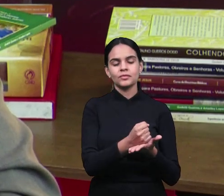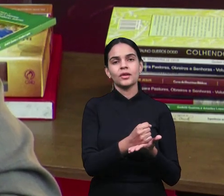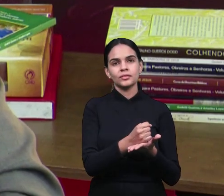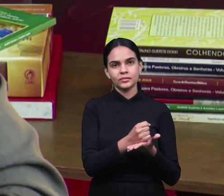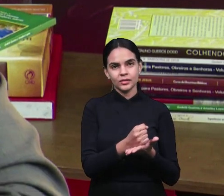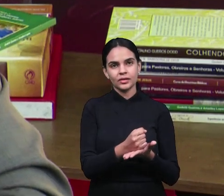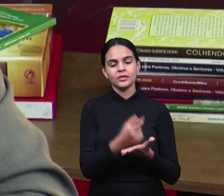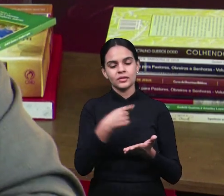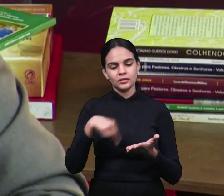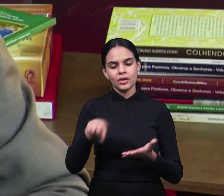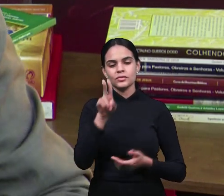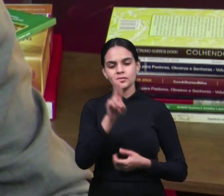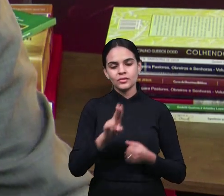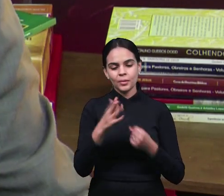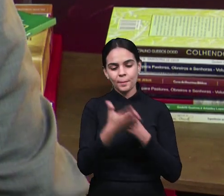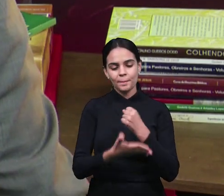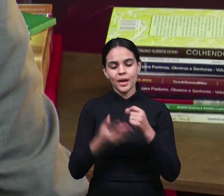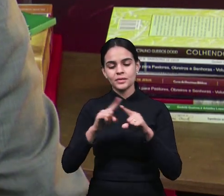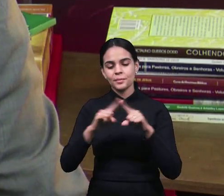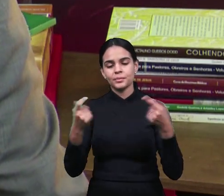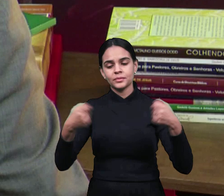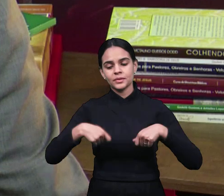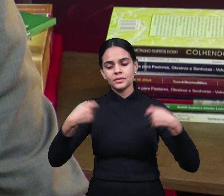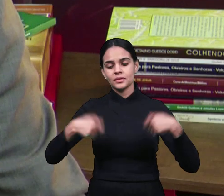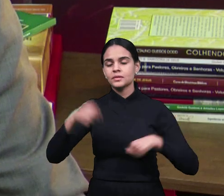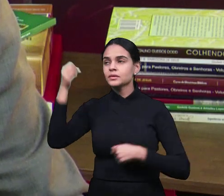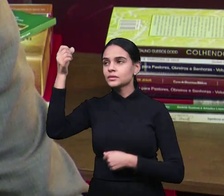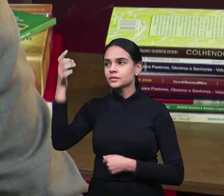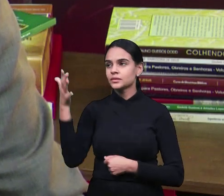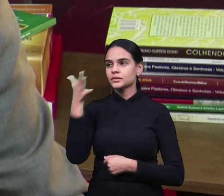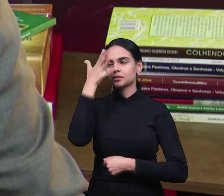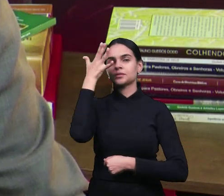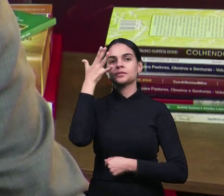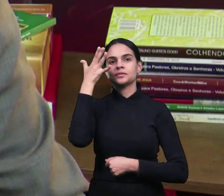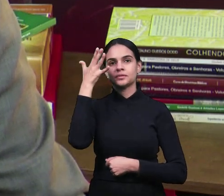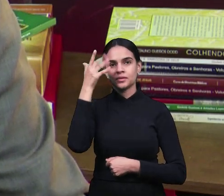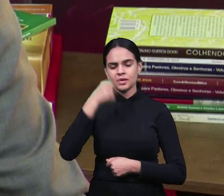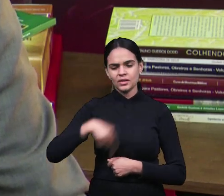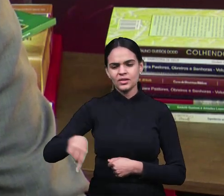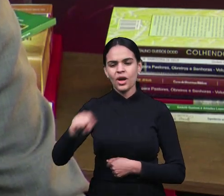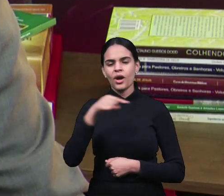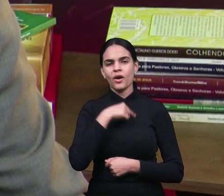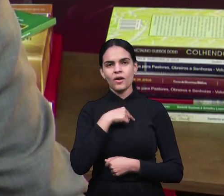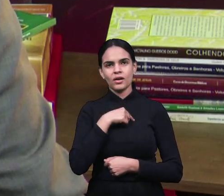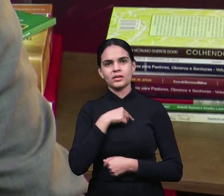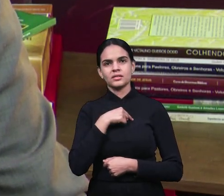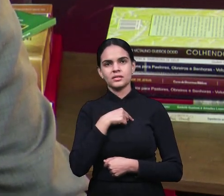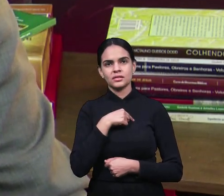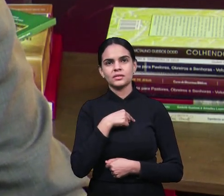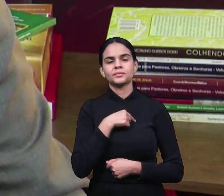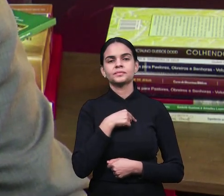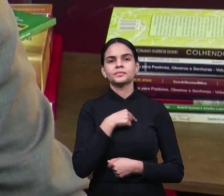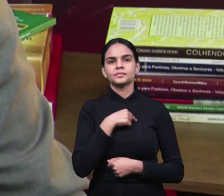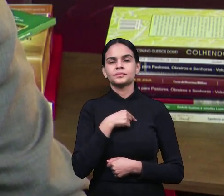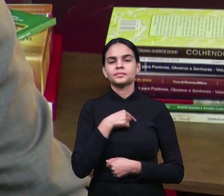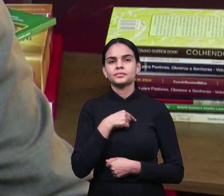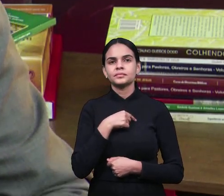revelação, né? É o que você falou aqui. Mas hoje nós temos que entender isso. Nós não precisamos. É como se diz,